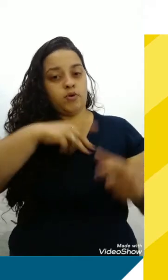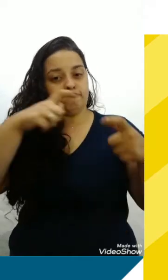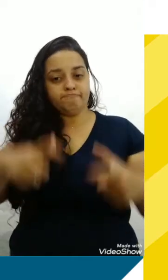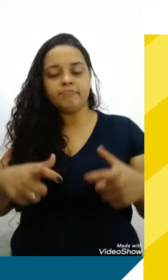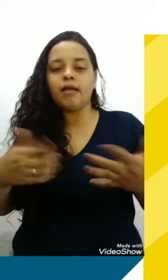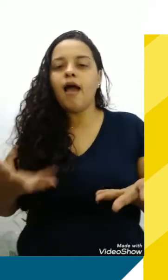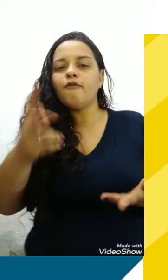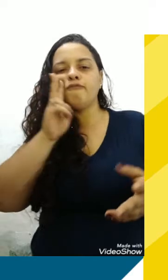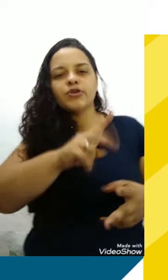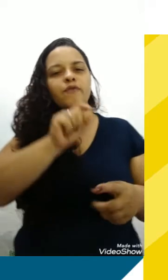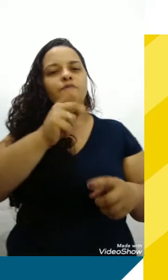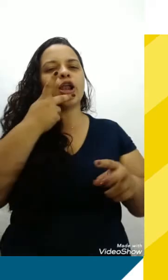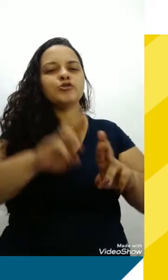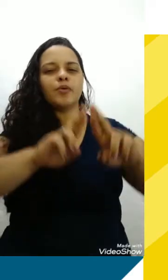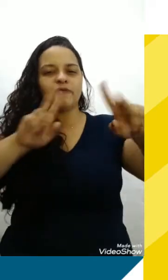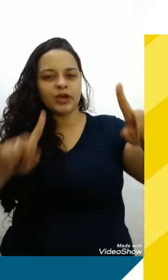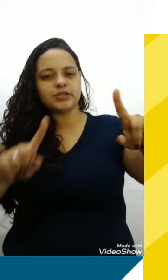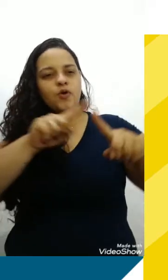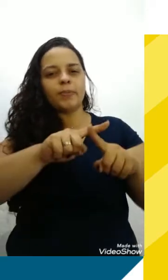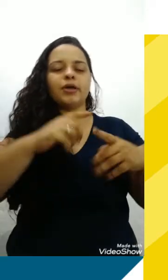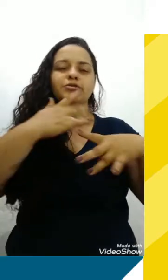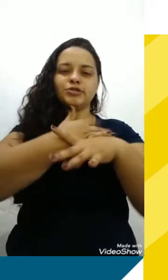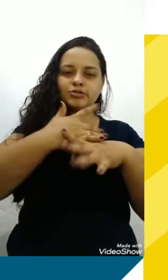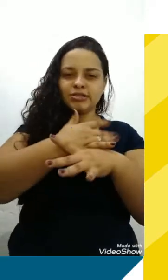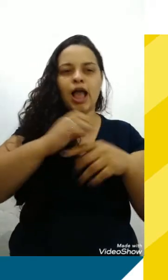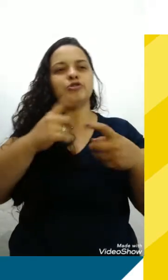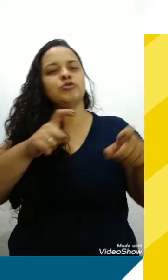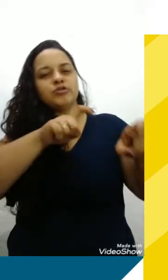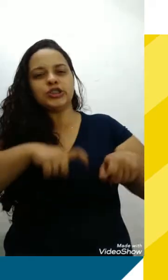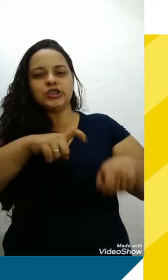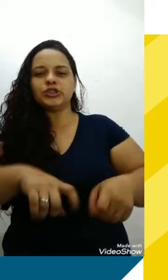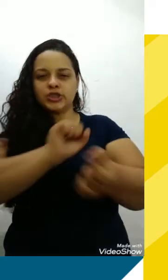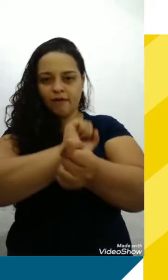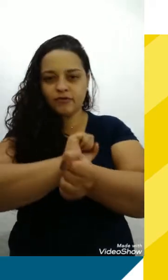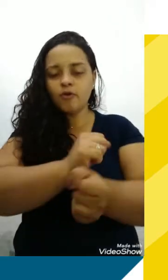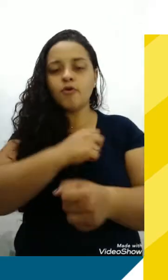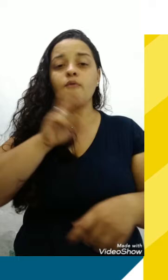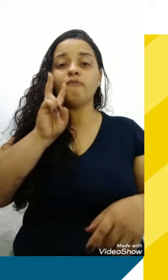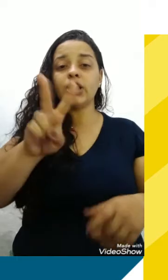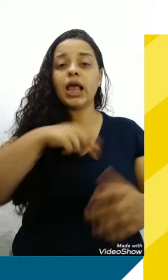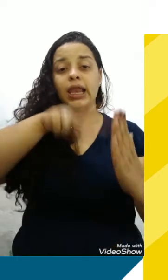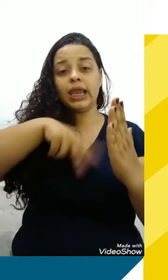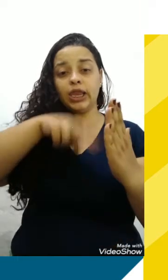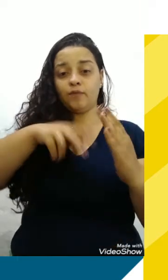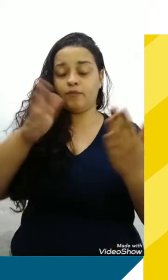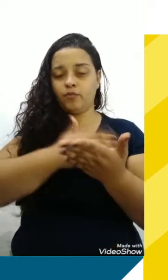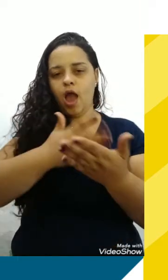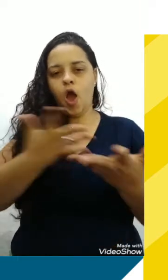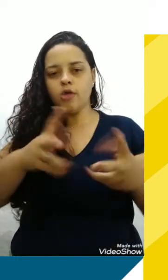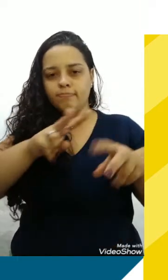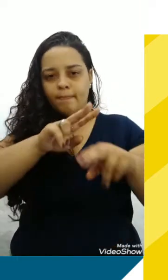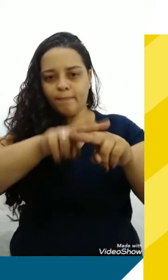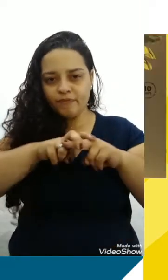professor Rafael falar sobre as diferenças entre escravidão urbana e escravidão rural. E acabei lembrando de um livro que eu li durante essa quarentena, chama